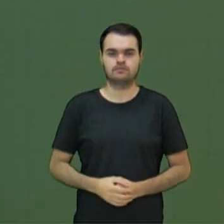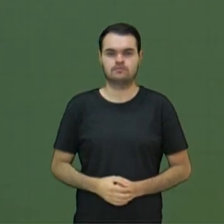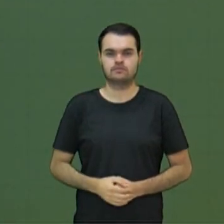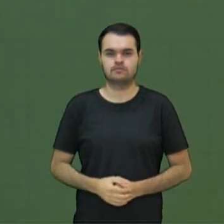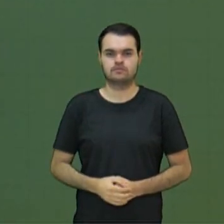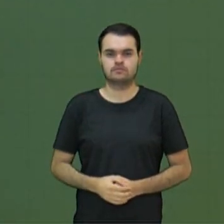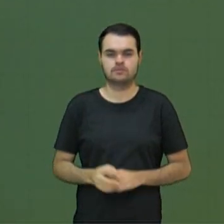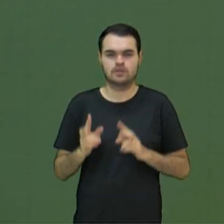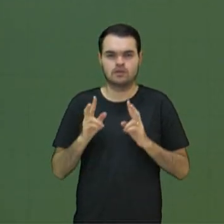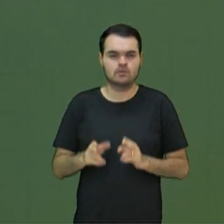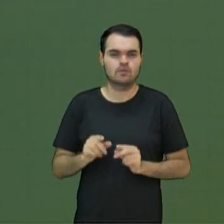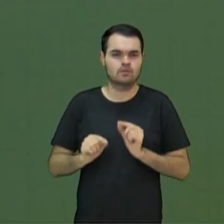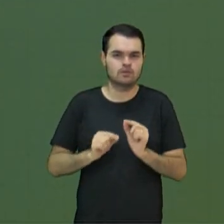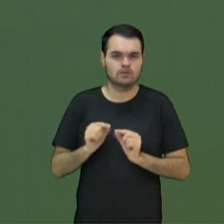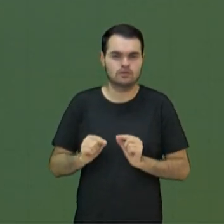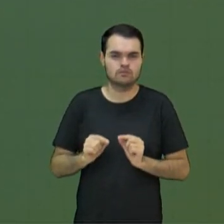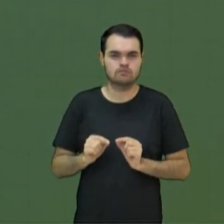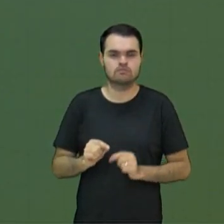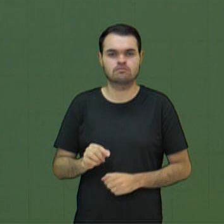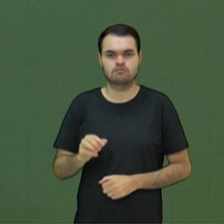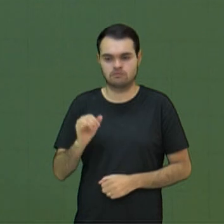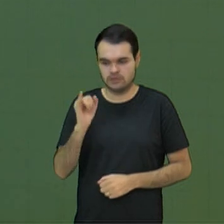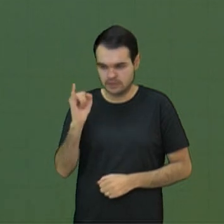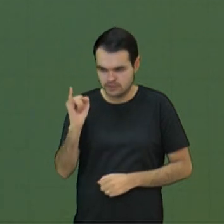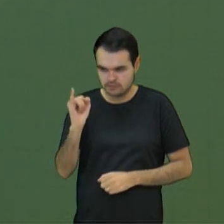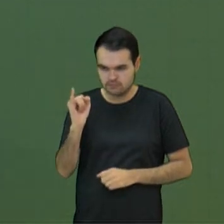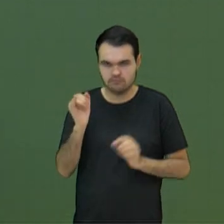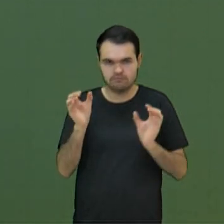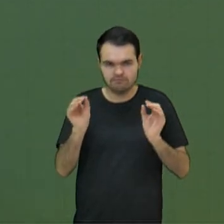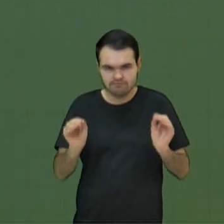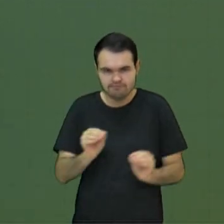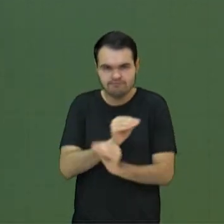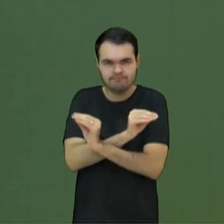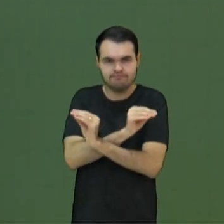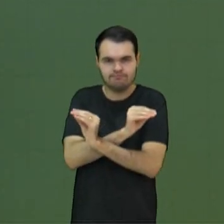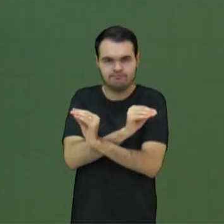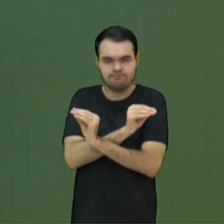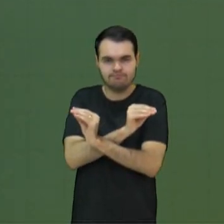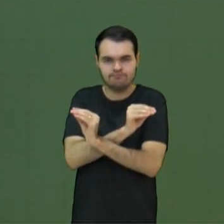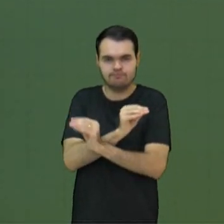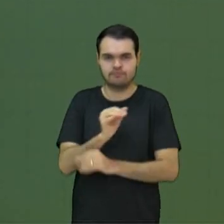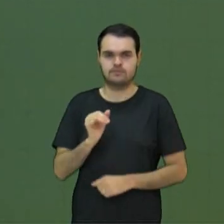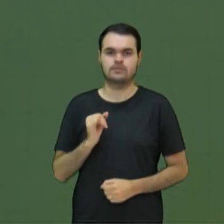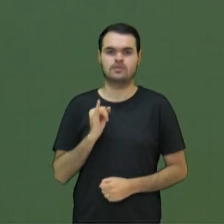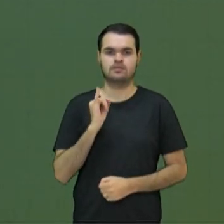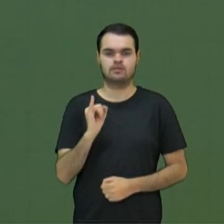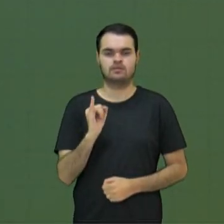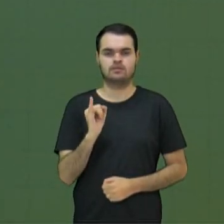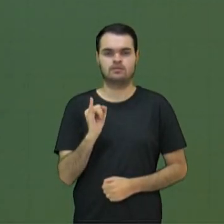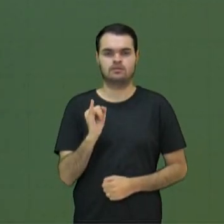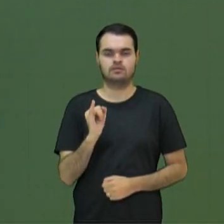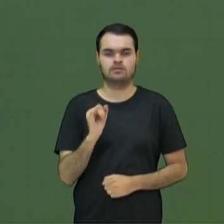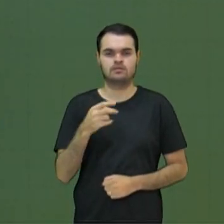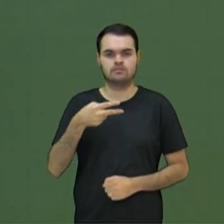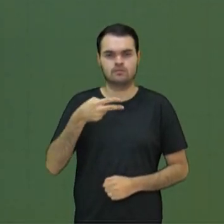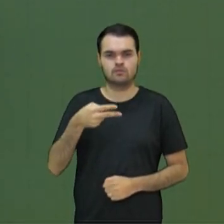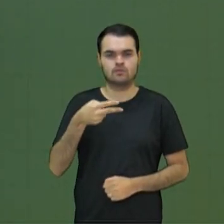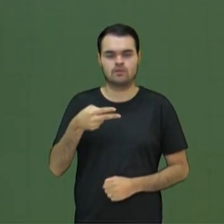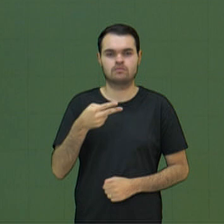0,2, que é igual aí, ou então, nós invertemos fazendo um giro assim, ó, fica aí, é igual a